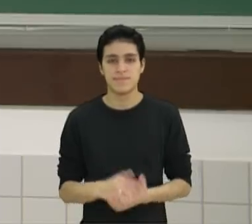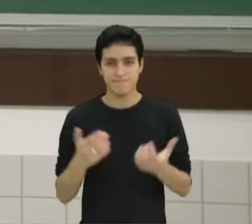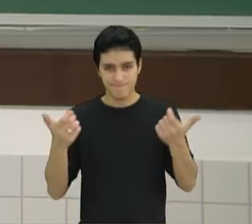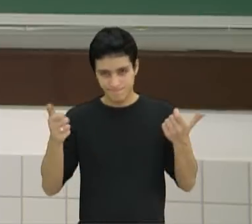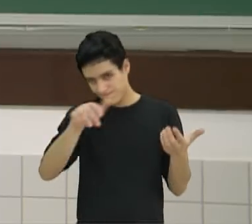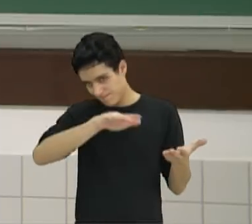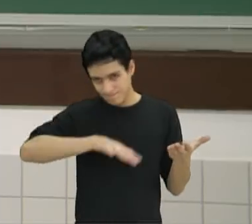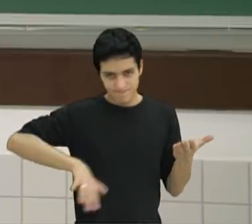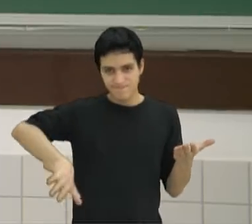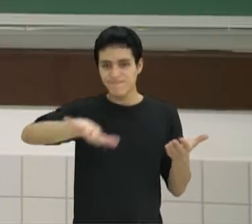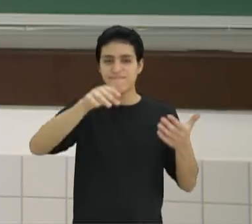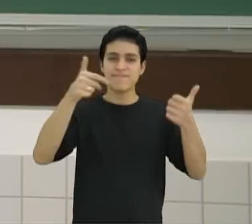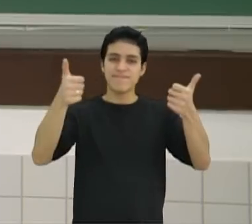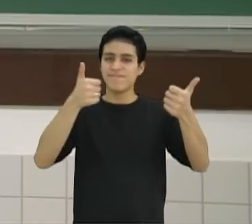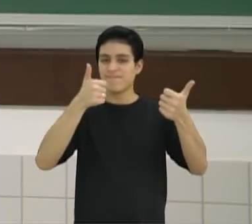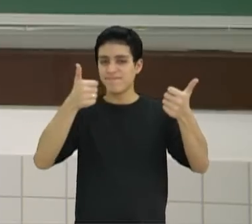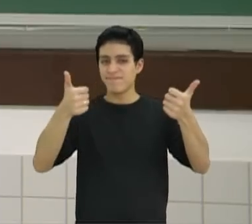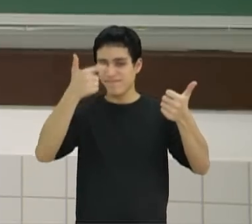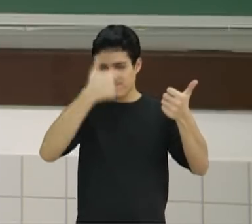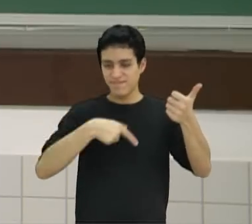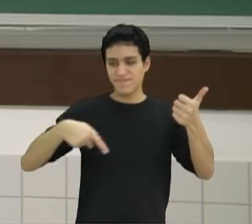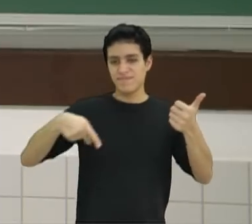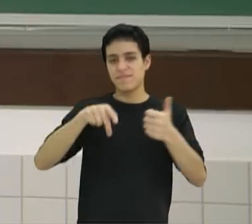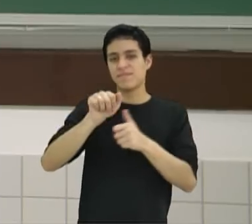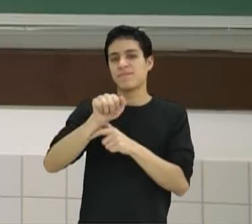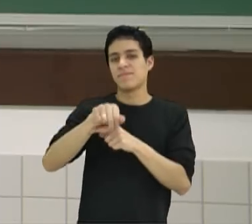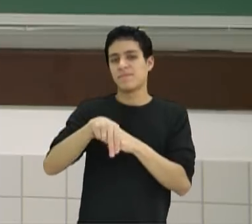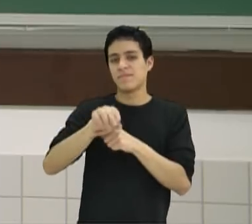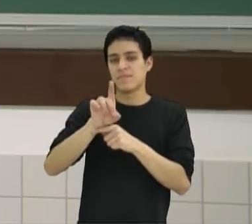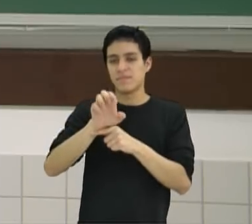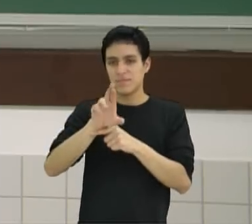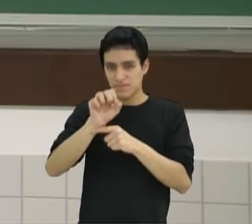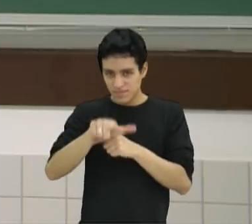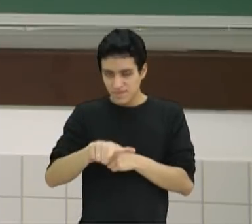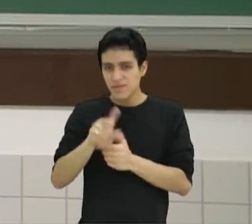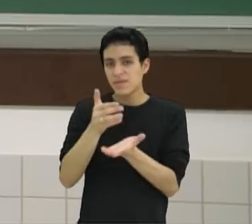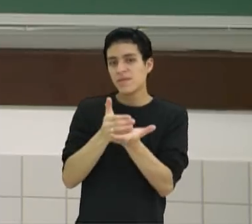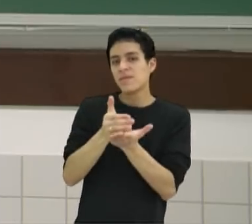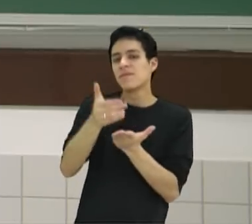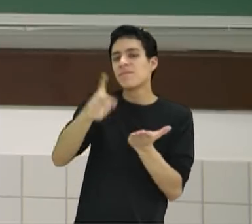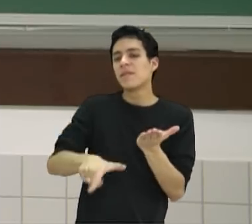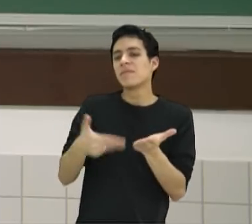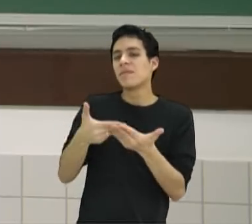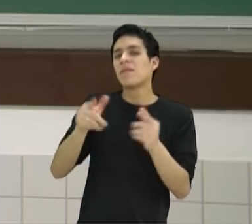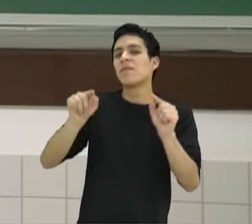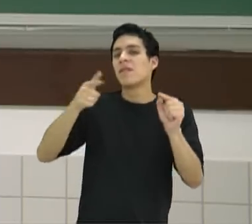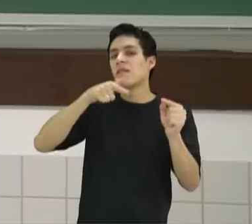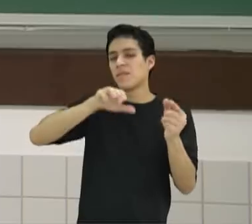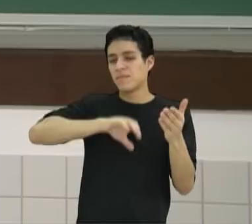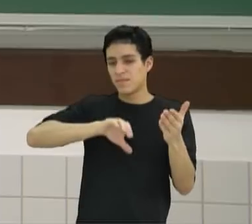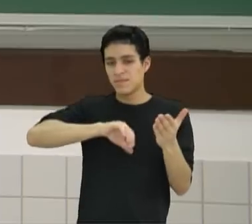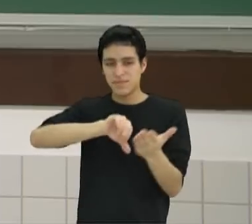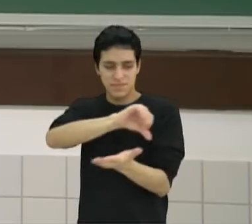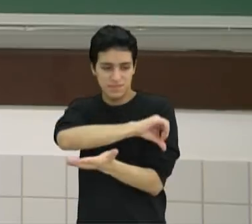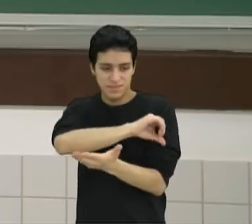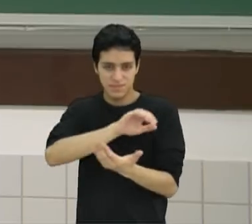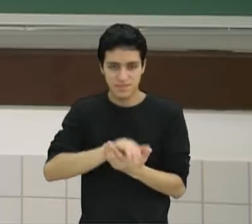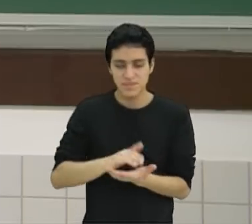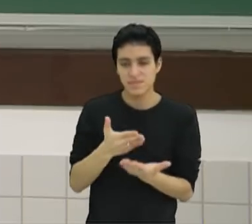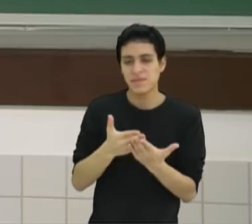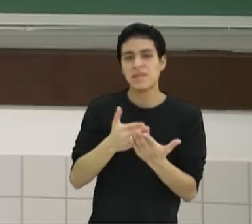Fala galera, beleza? Eu sou o professor Anderson Boganica, estamos começando mais uma aula de língua portuguesa do nono ano,